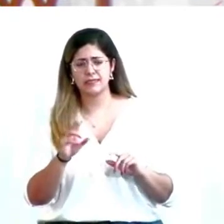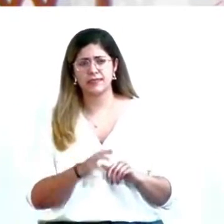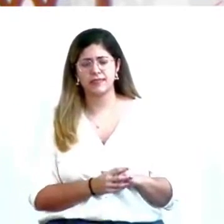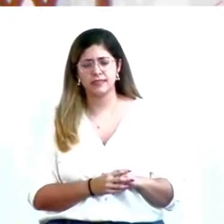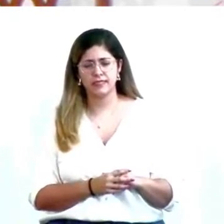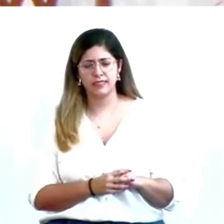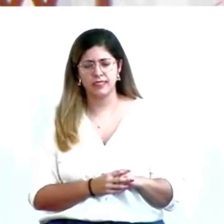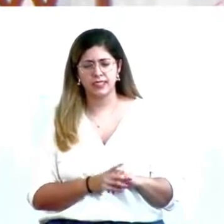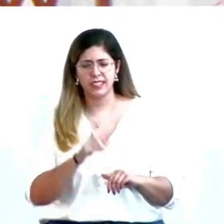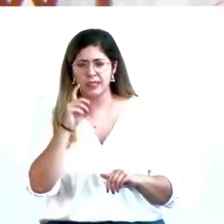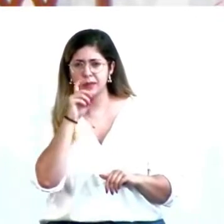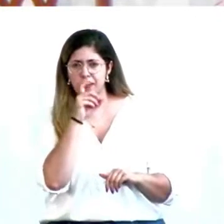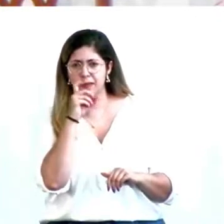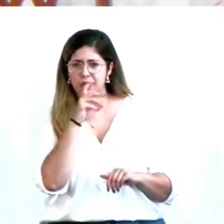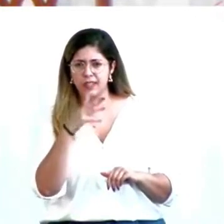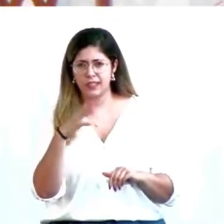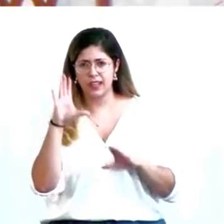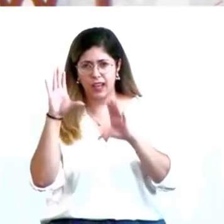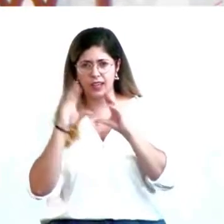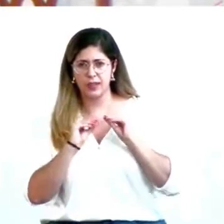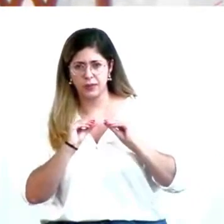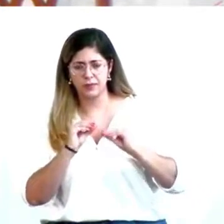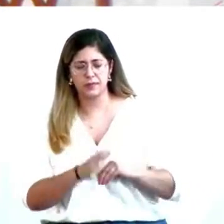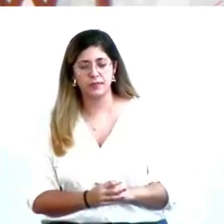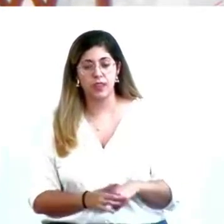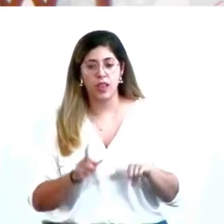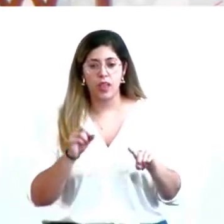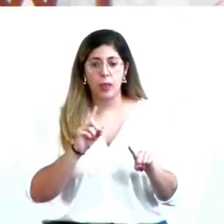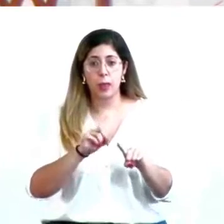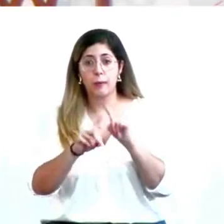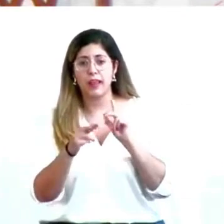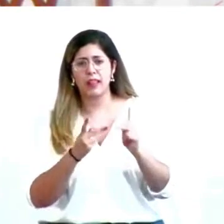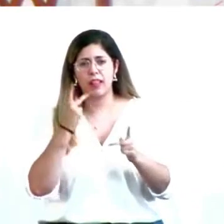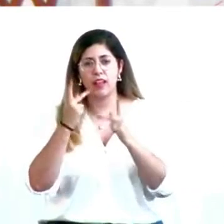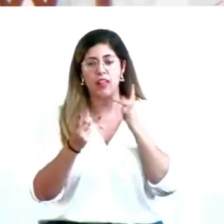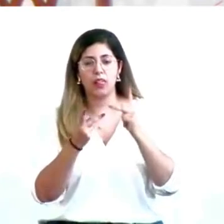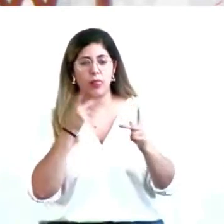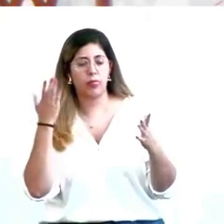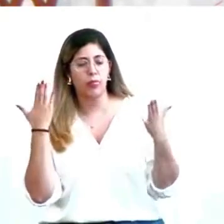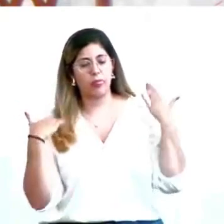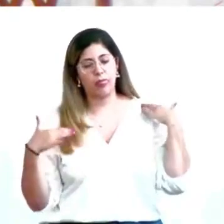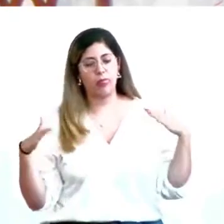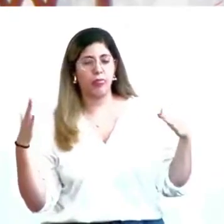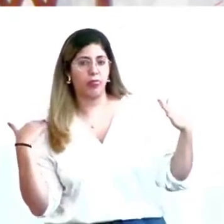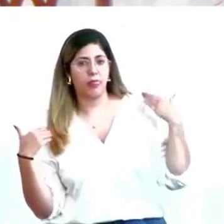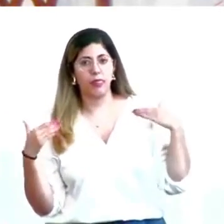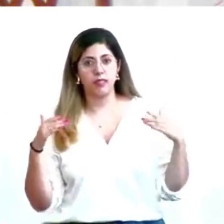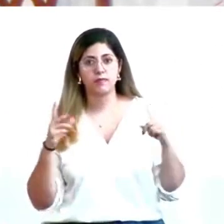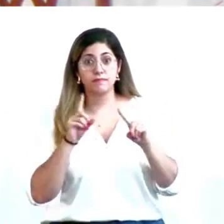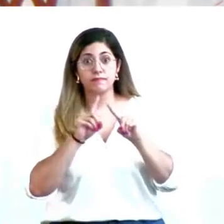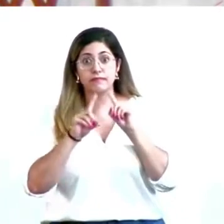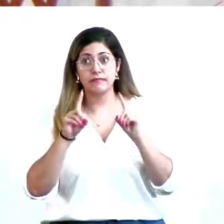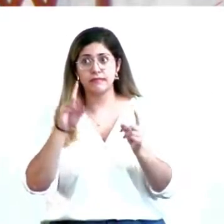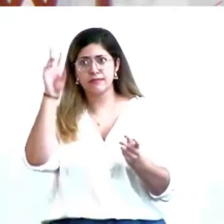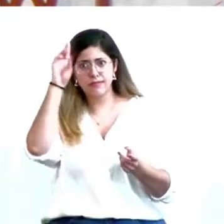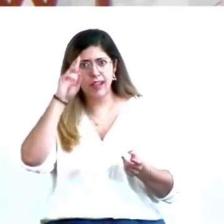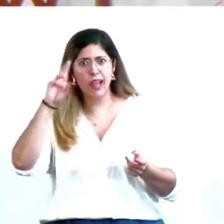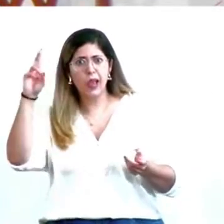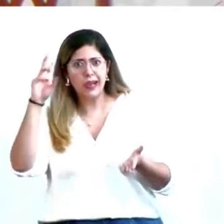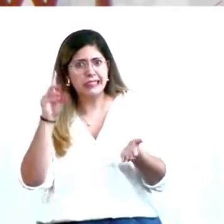com palavras vãs, porque por essas coisas Deus vai derramar juízo, ira. Ou seja, não